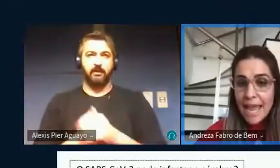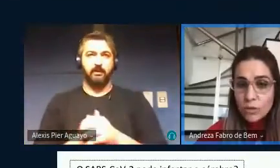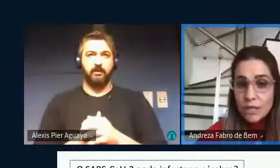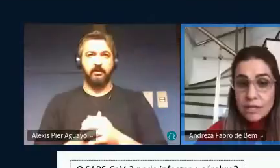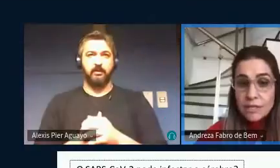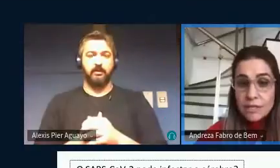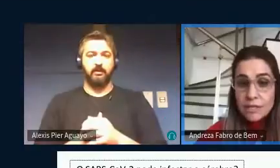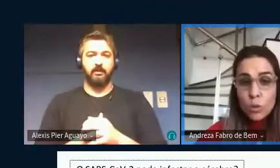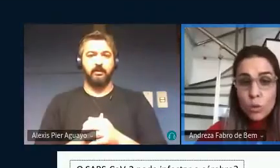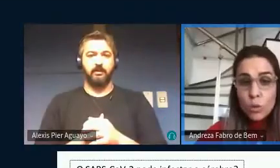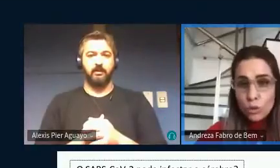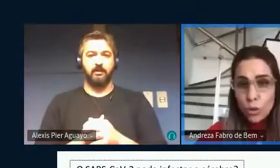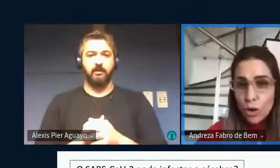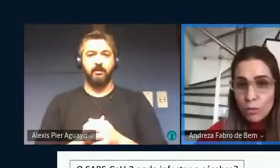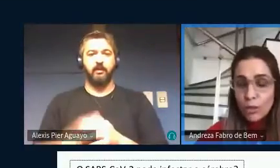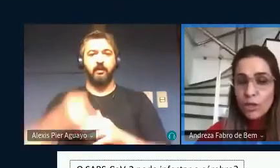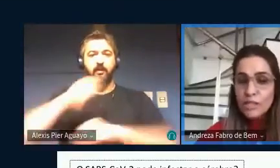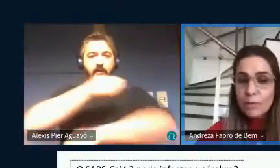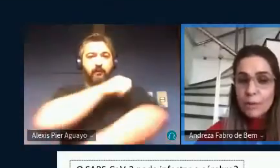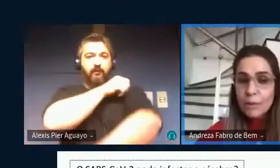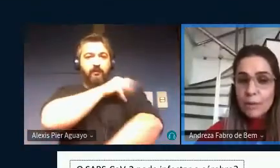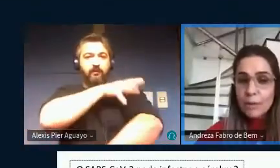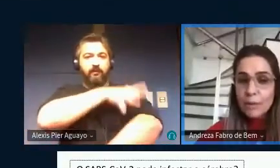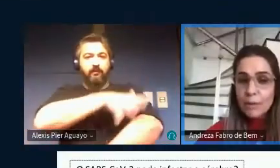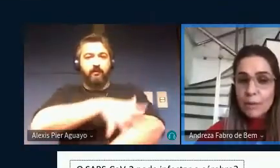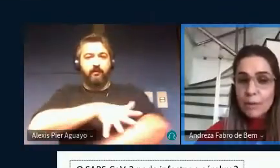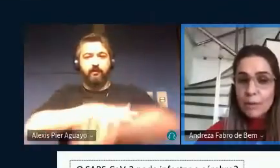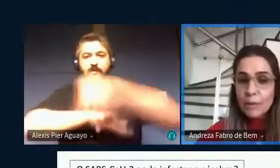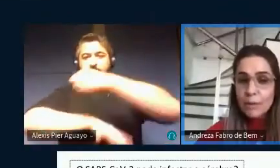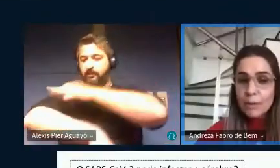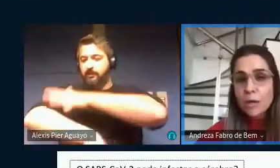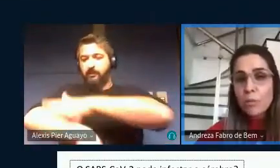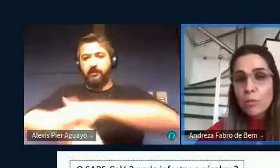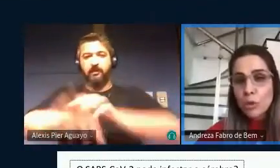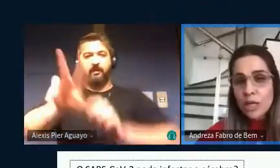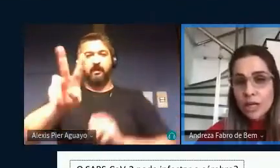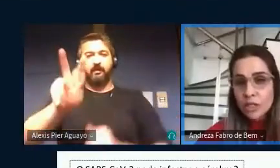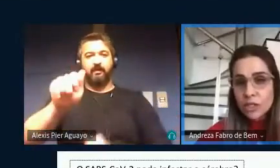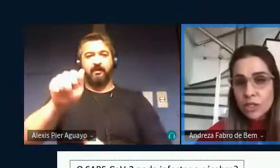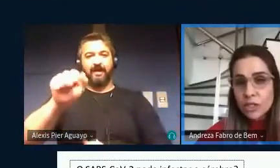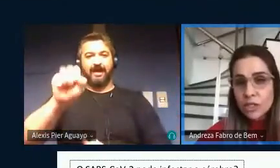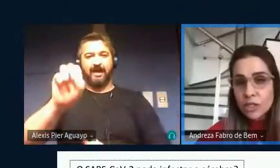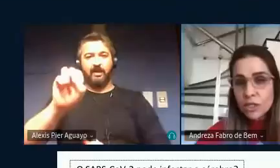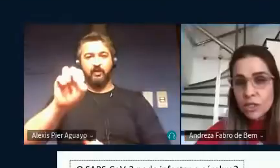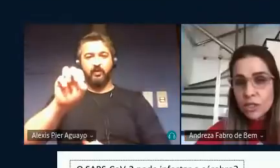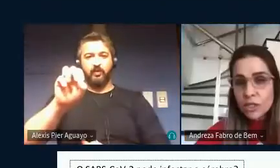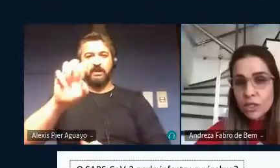vasos sanguíneos, eles estão no corpo, e nós sabemos que o obeso tem uma muito grande,